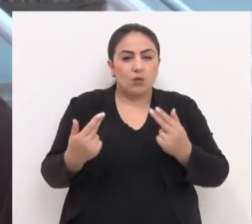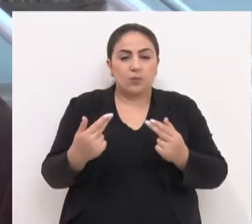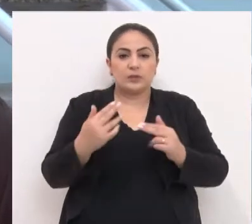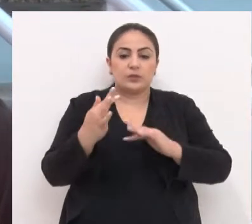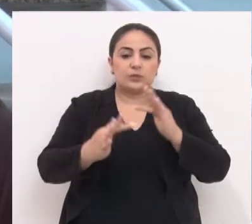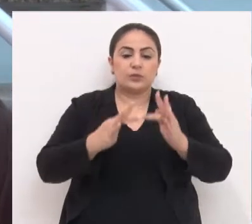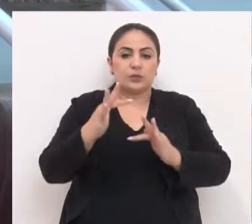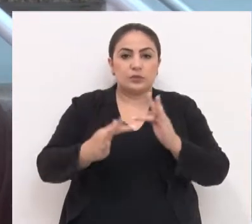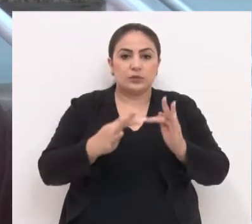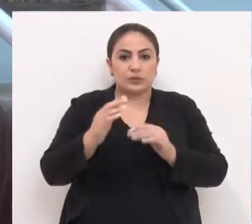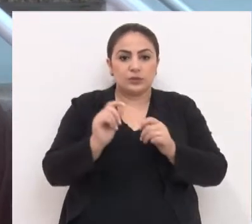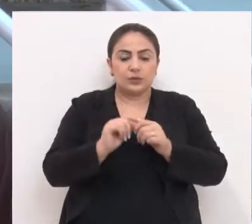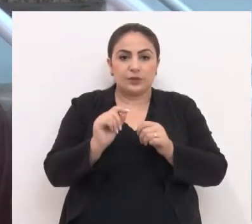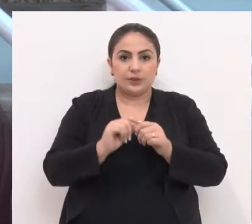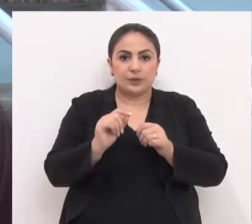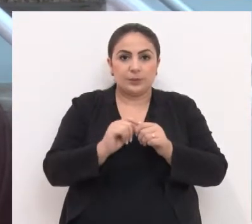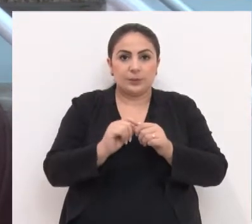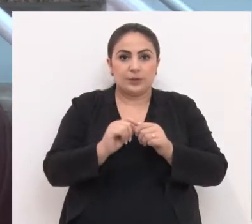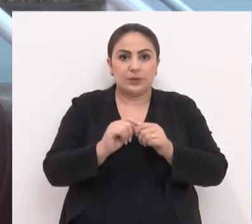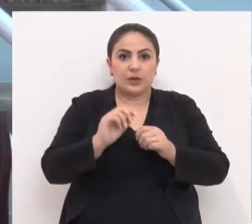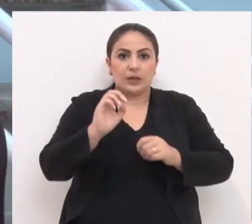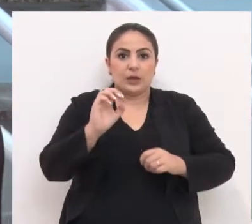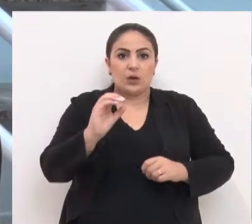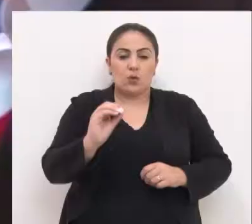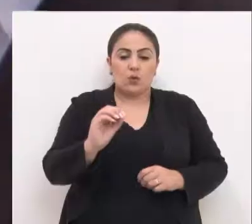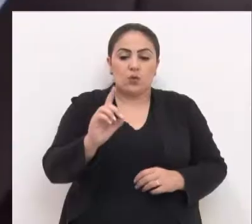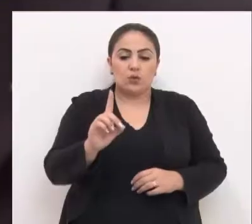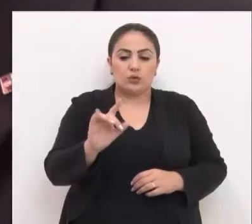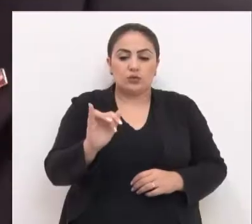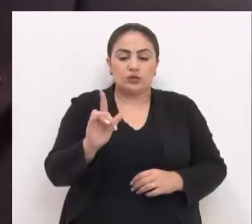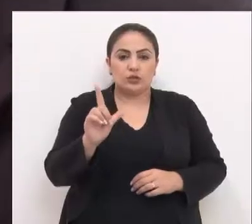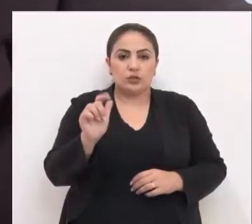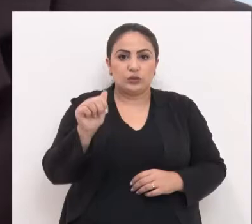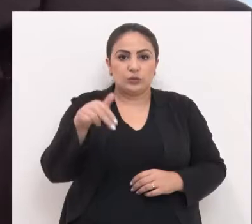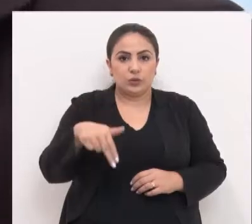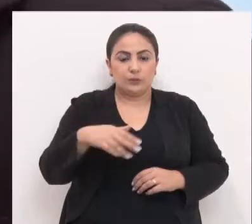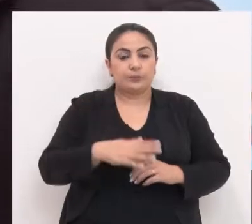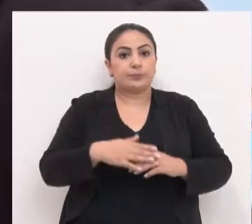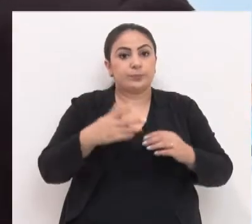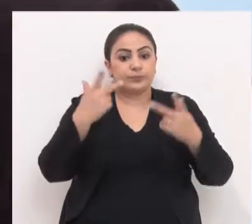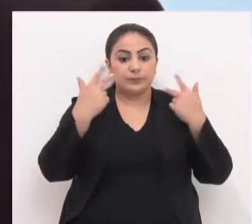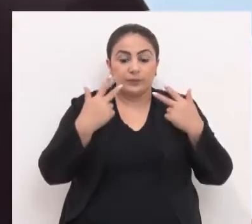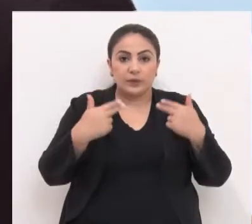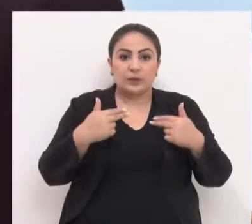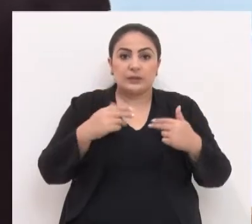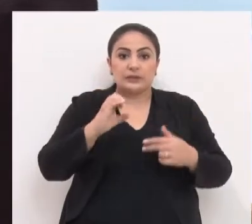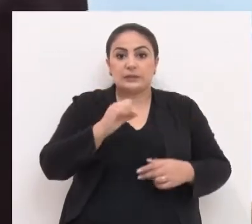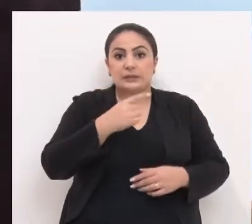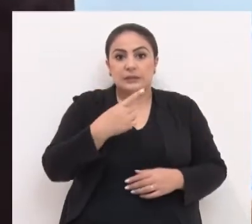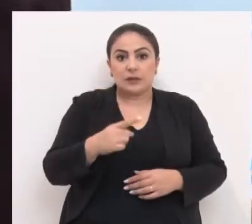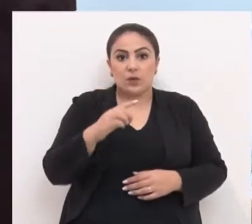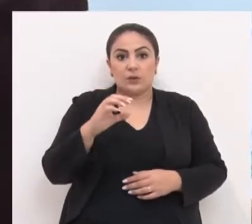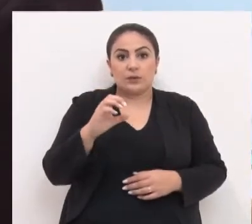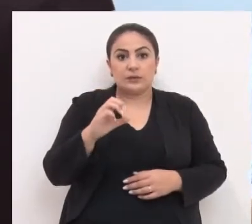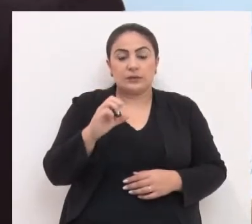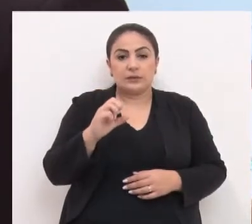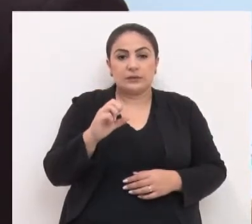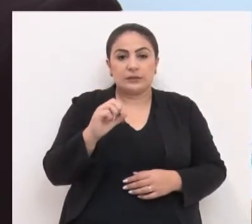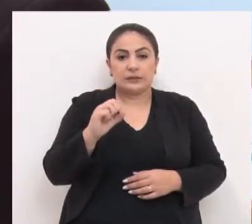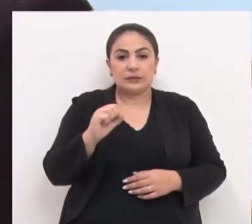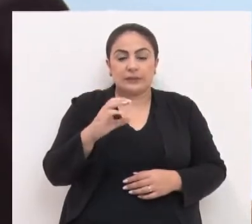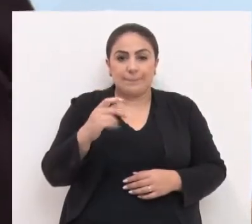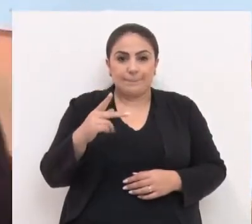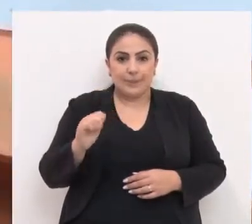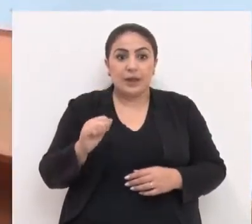funções exercidas por seu Odilon Garcês Aires. Natural de São Cepé, ele conta como veio a Passo Fundo